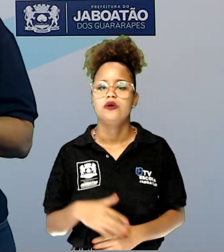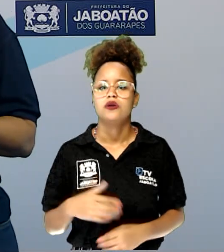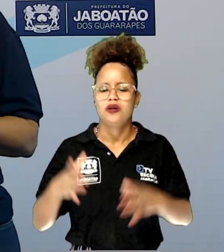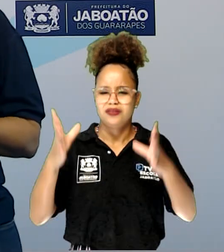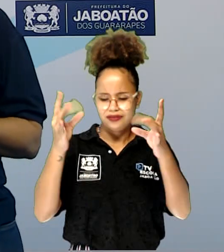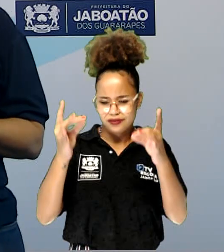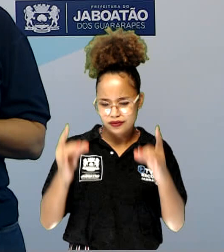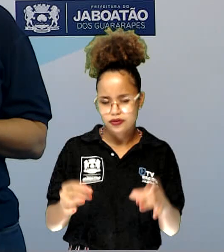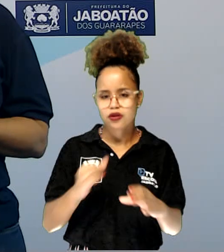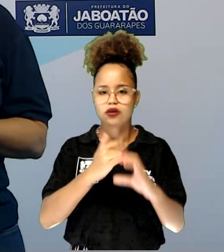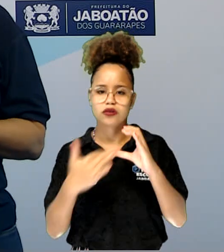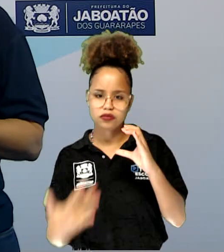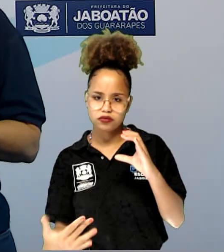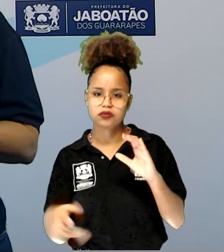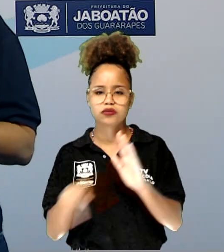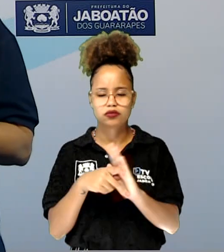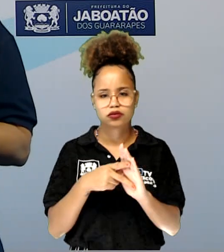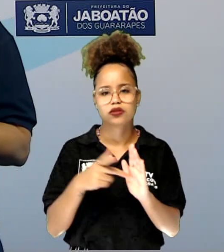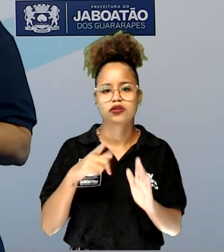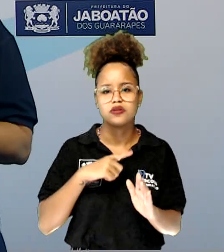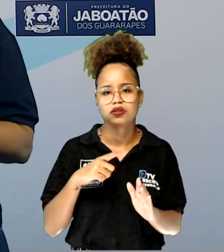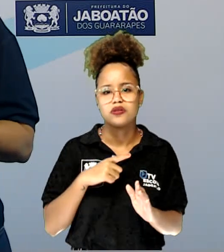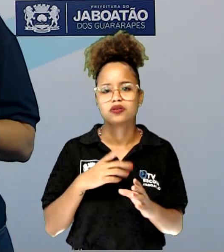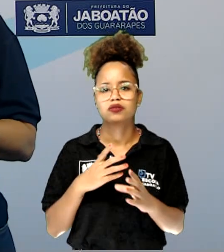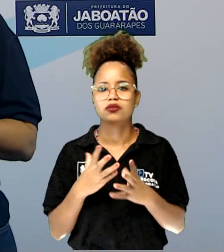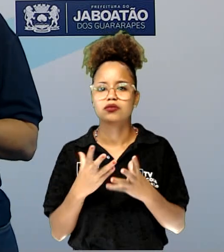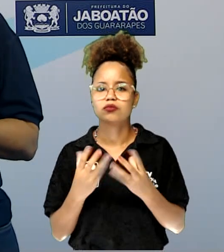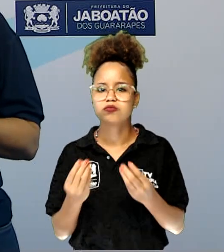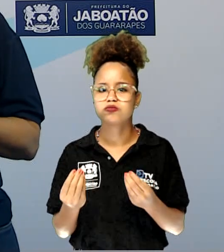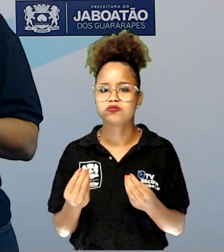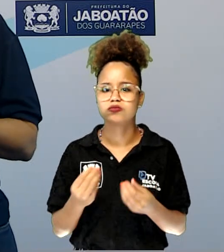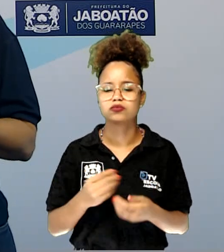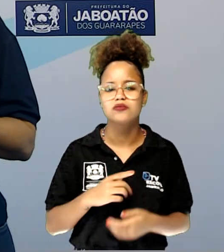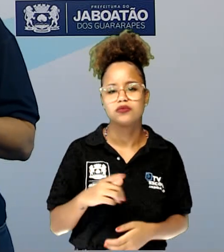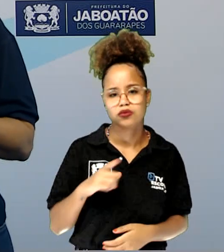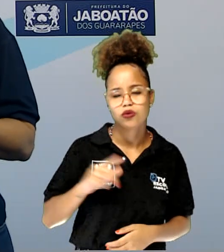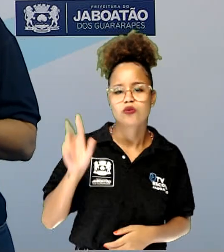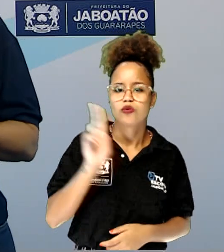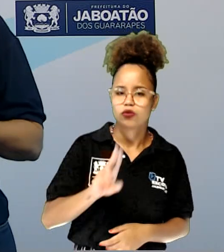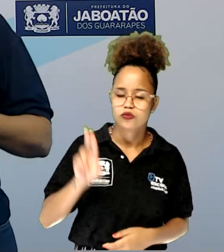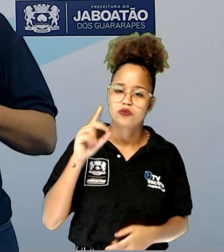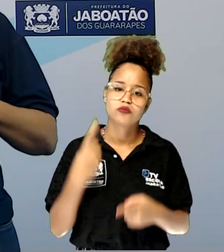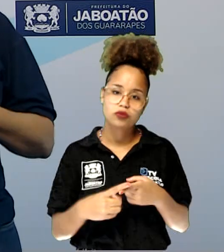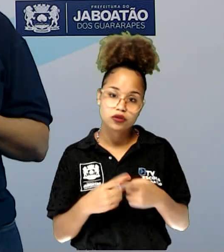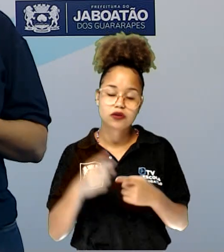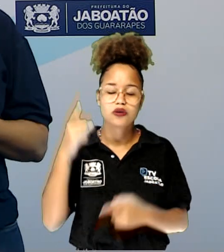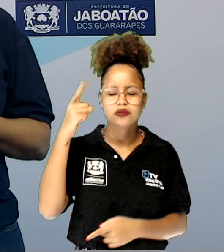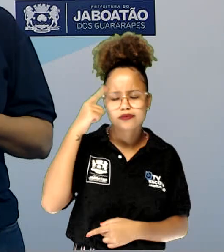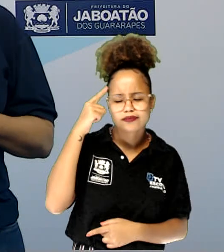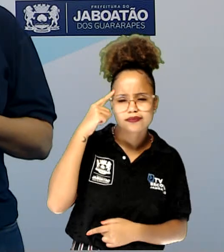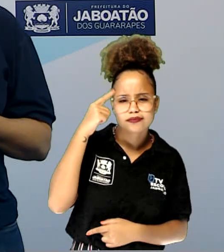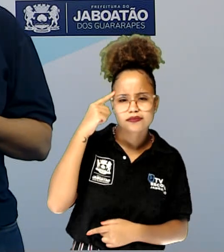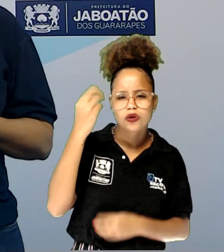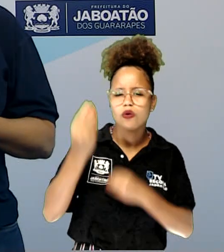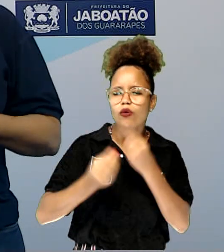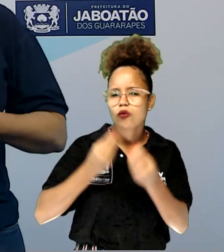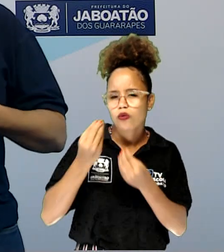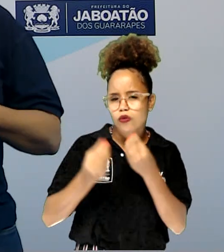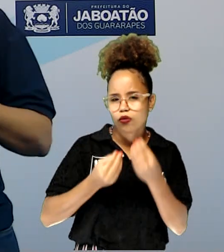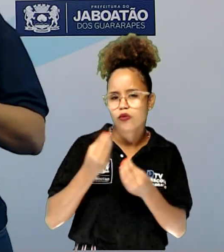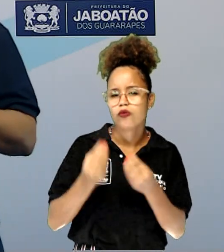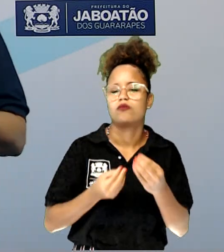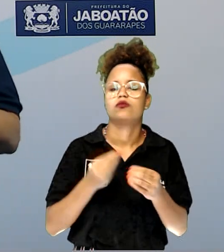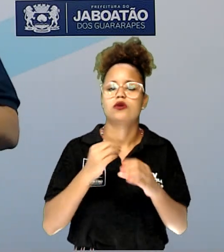as características são bastante de utilidade, porque faz você mentalizar toda a questão